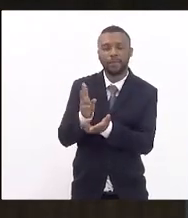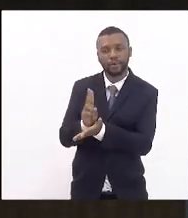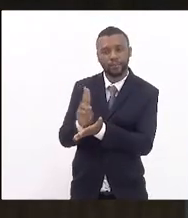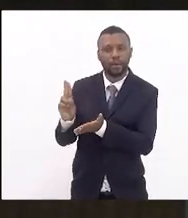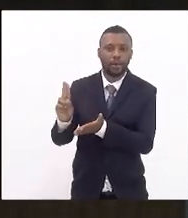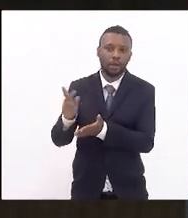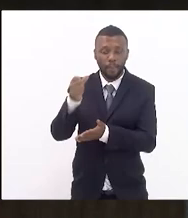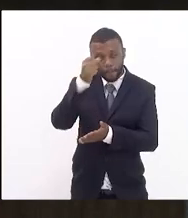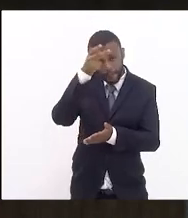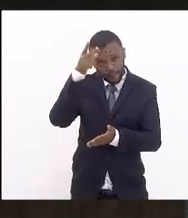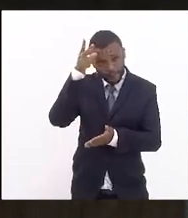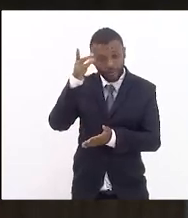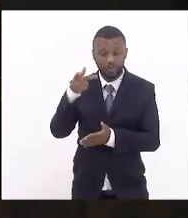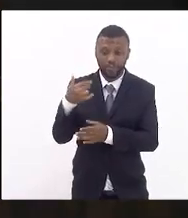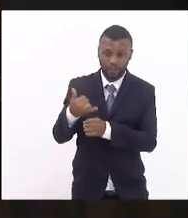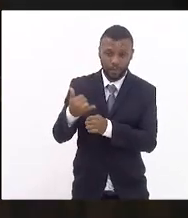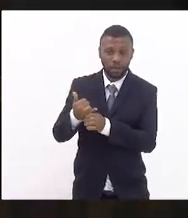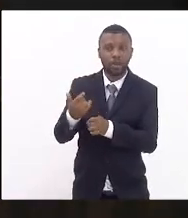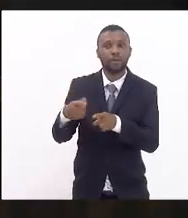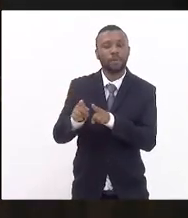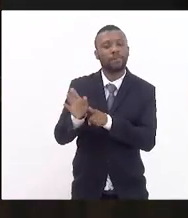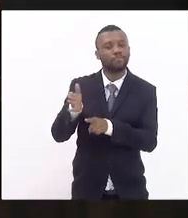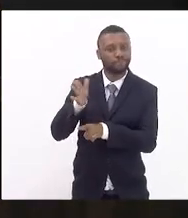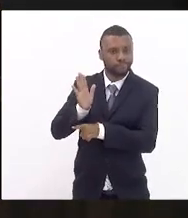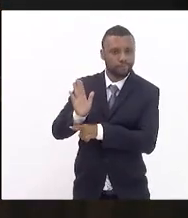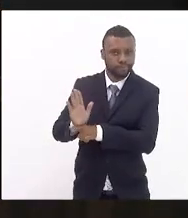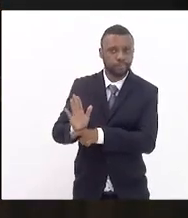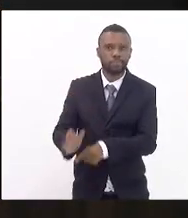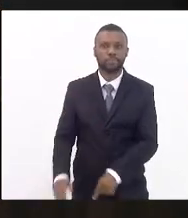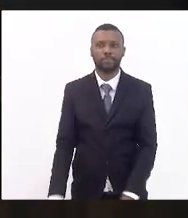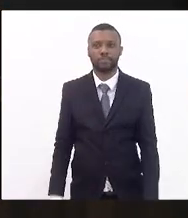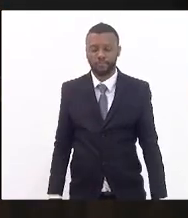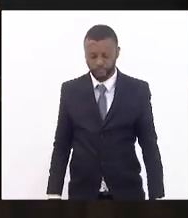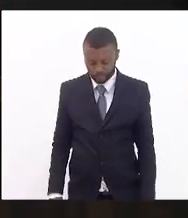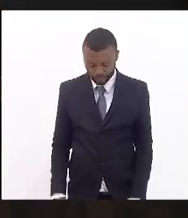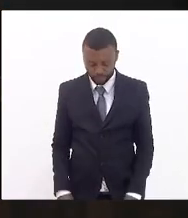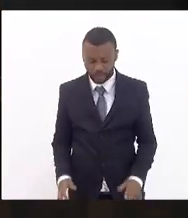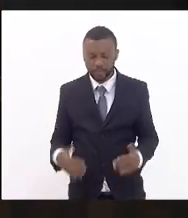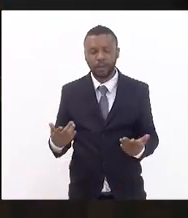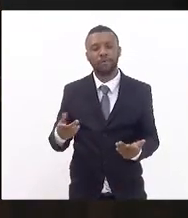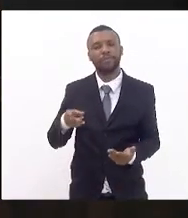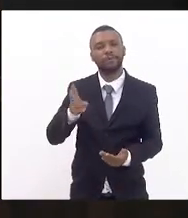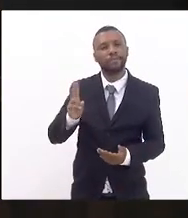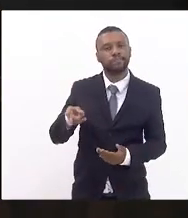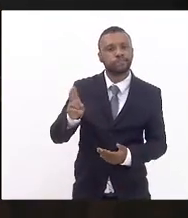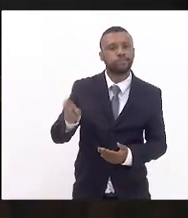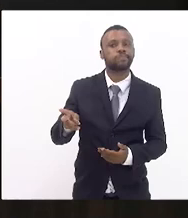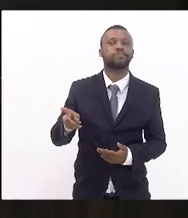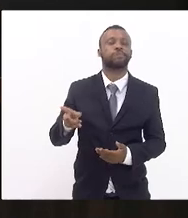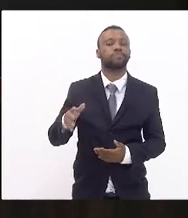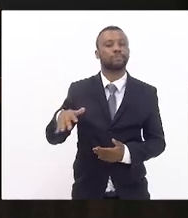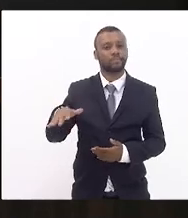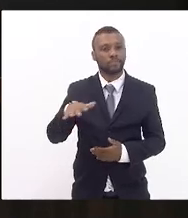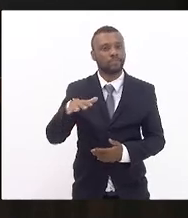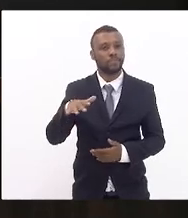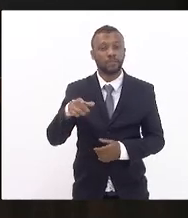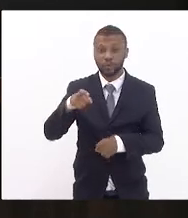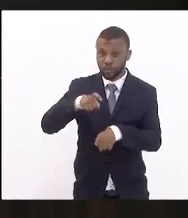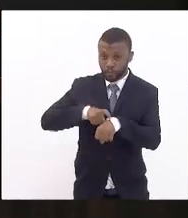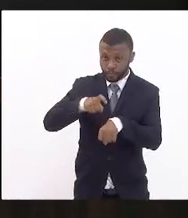de Volta Redonda contribuiu. Então, deputado Valdec, isso sempre é... Quando a